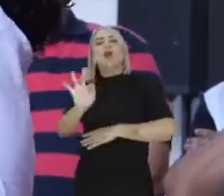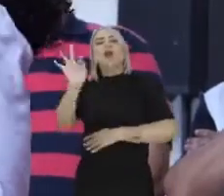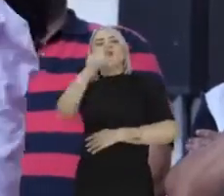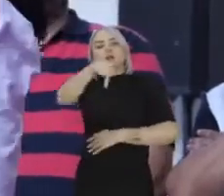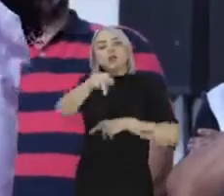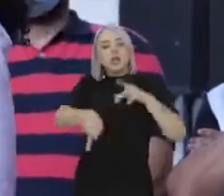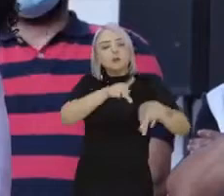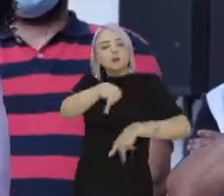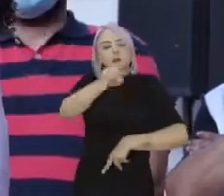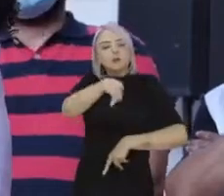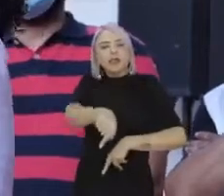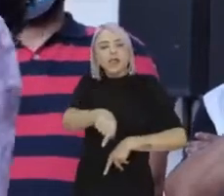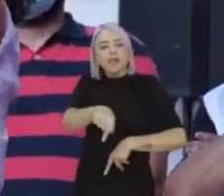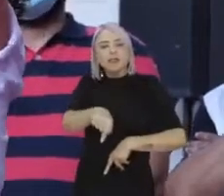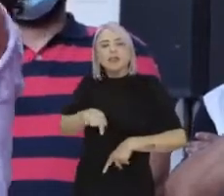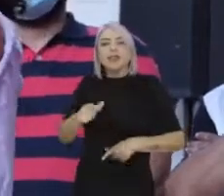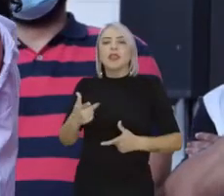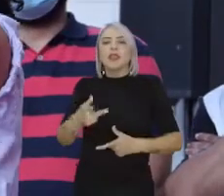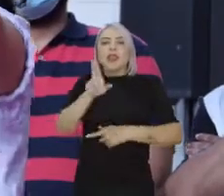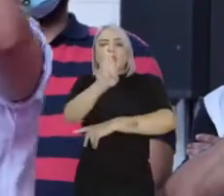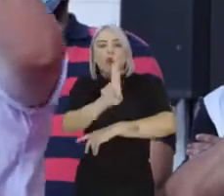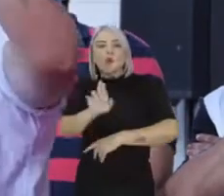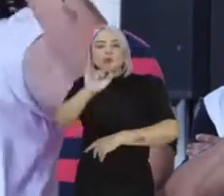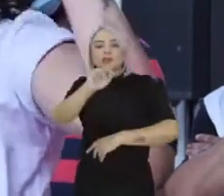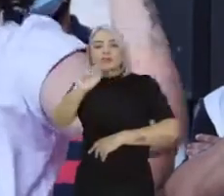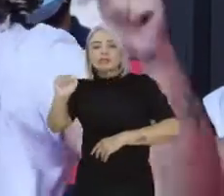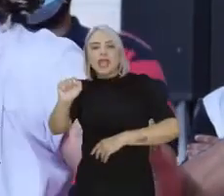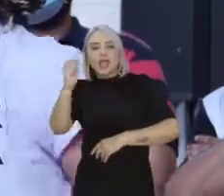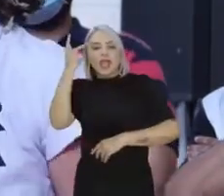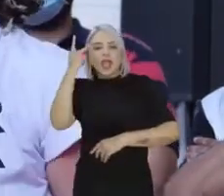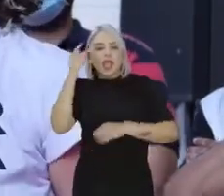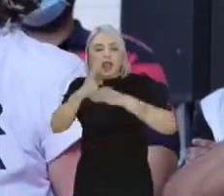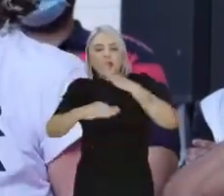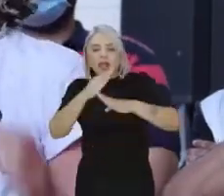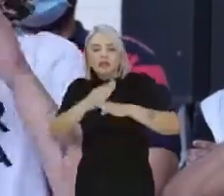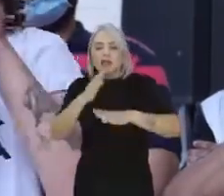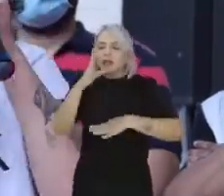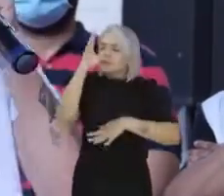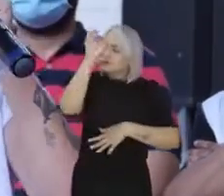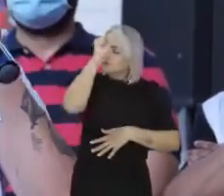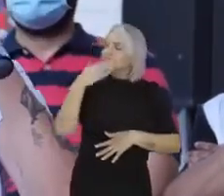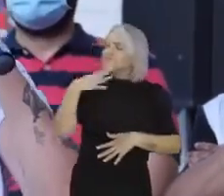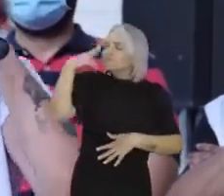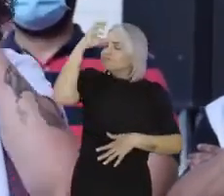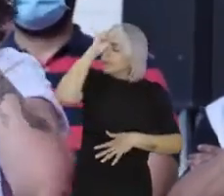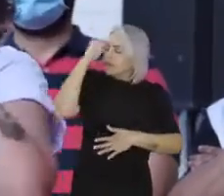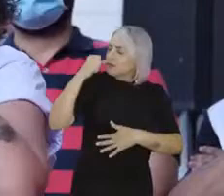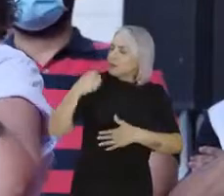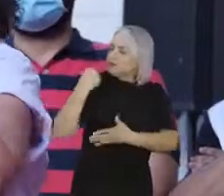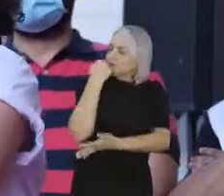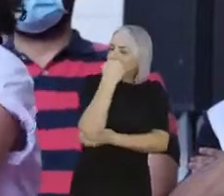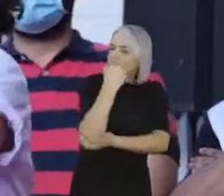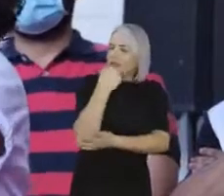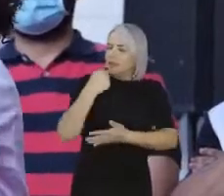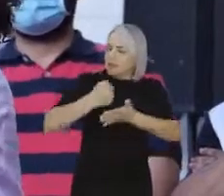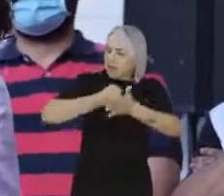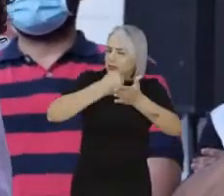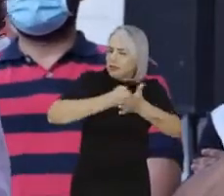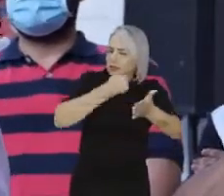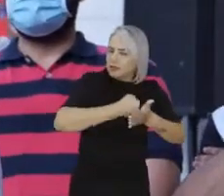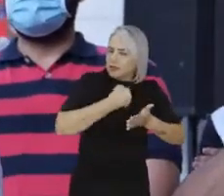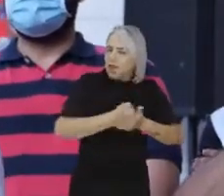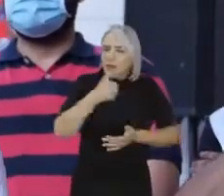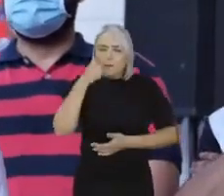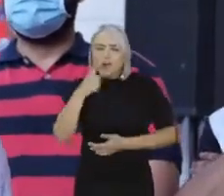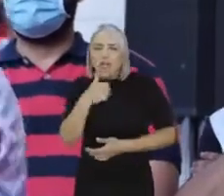ali, Unicel Heliópolis, para que através do conhecimento o povo possa resistir. História de luta, cheia de mulher, homem, criança,